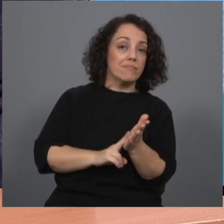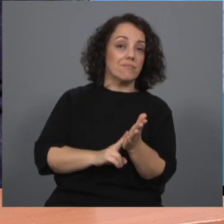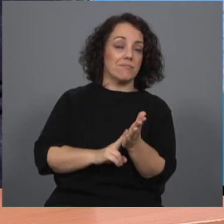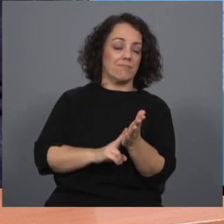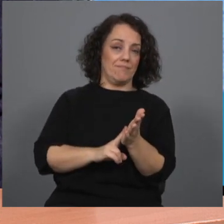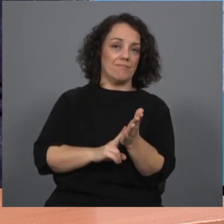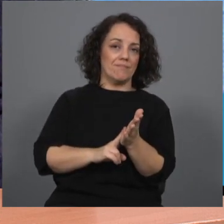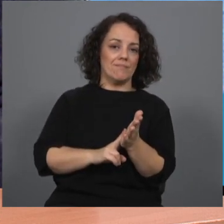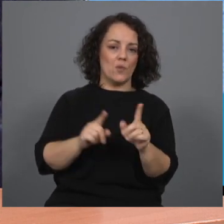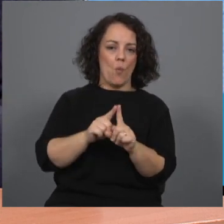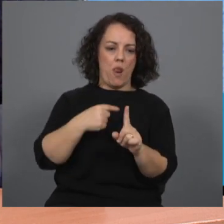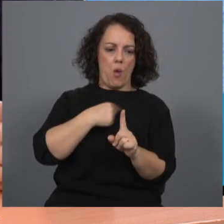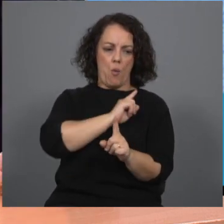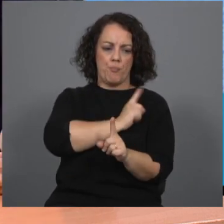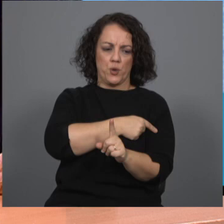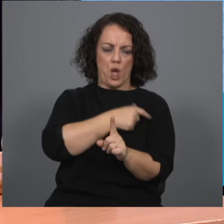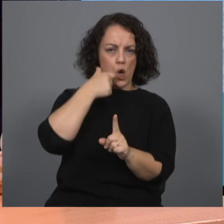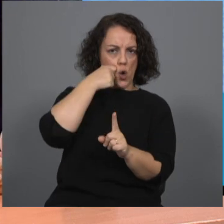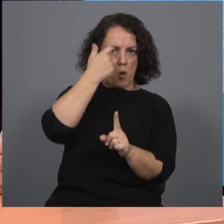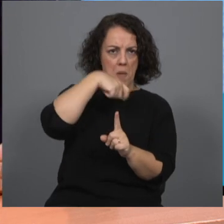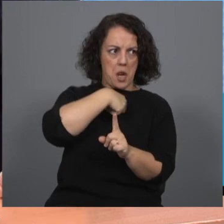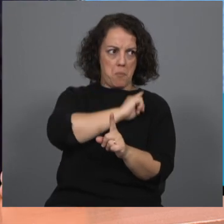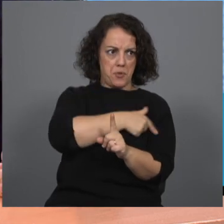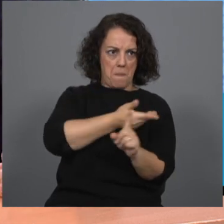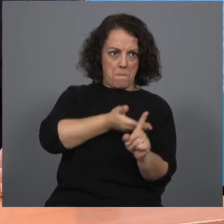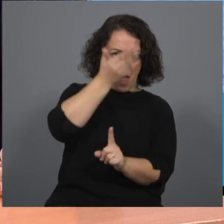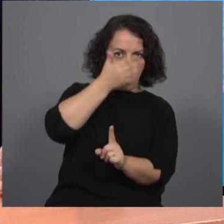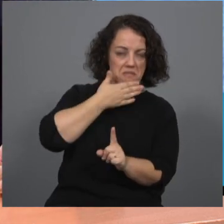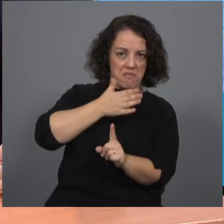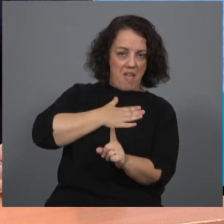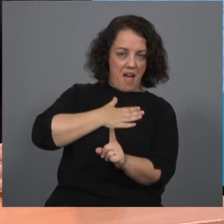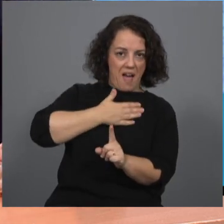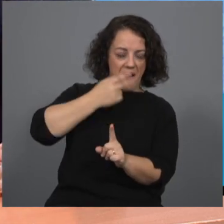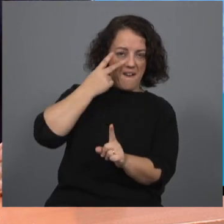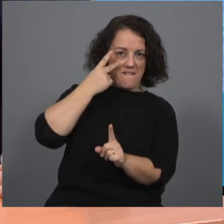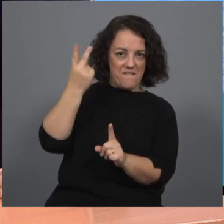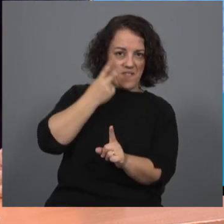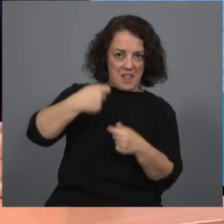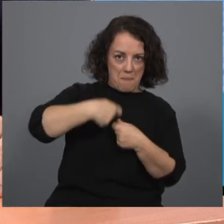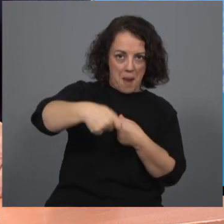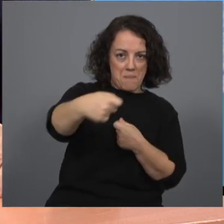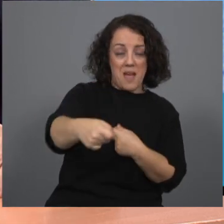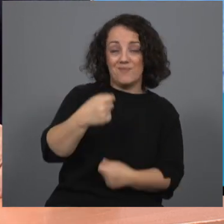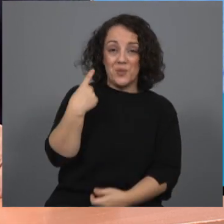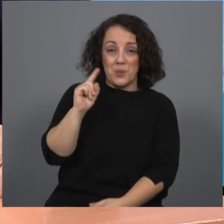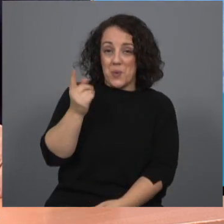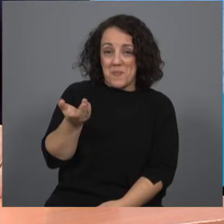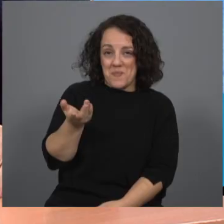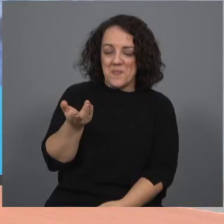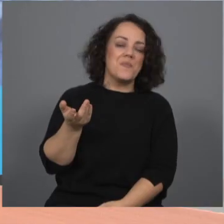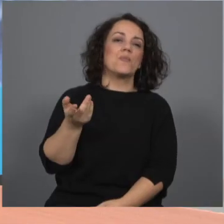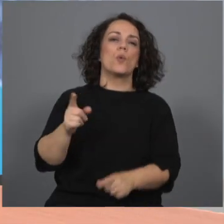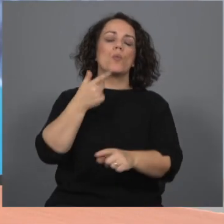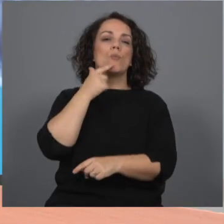um maior poder humano que temos, que acrescentamos dias à nossa vida, não é? E não, portanto, se pode reclamar mais a presença e